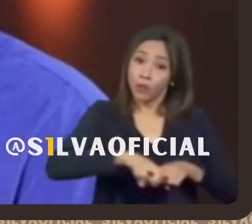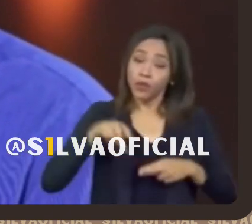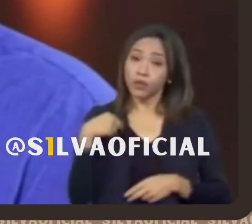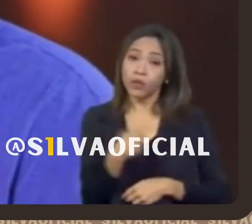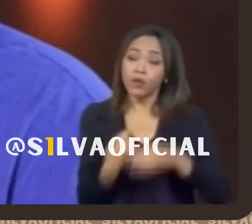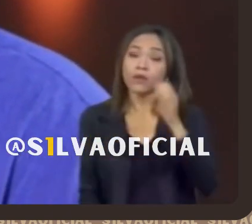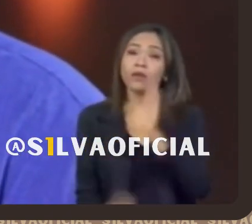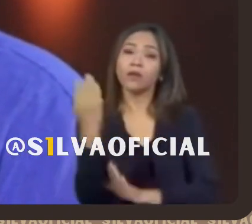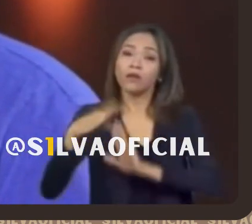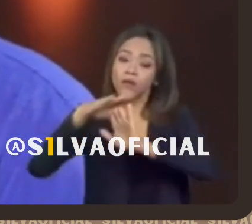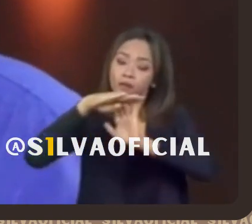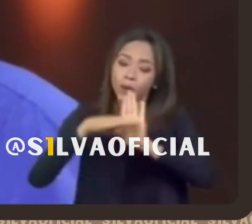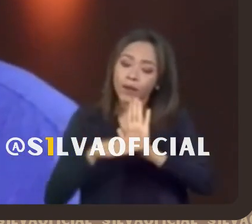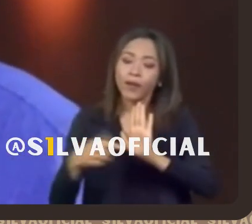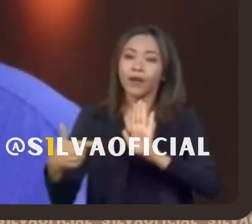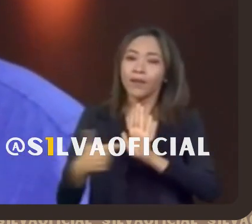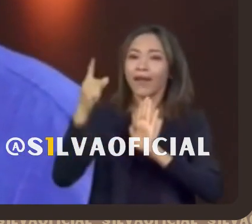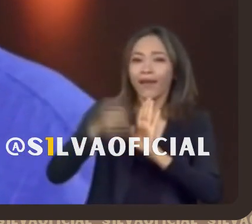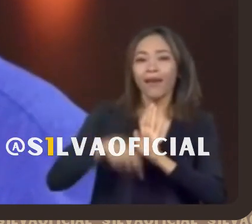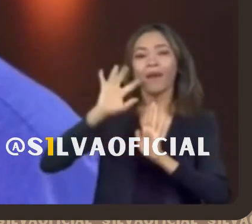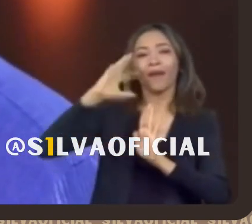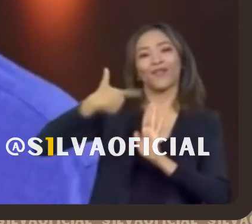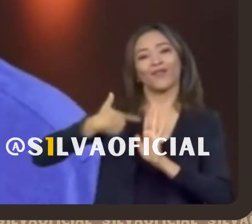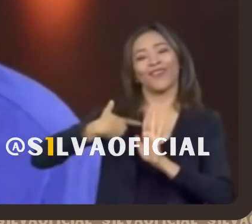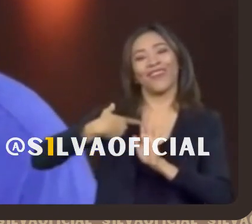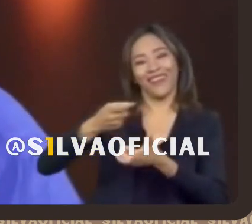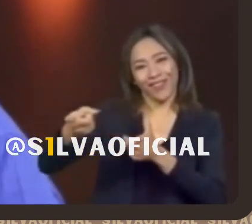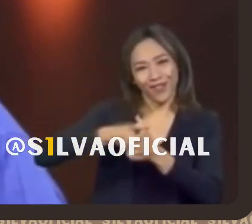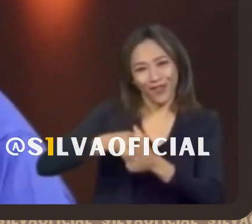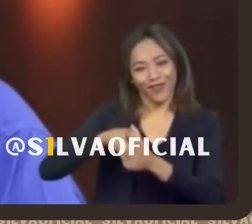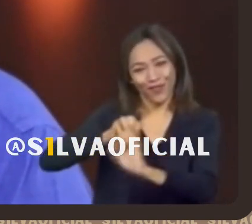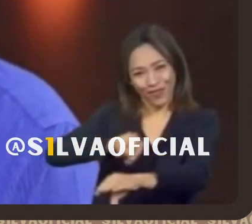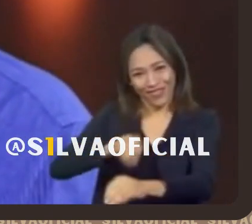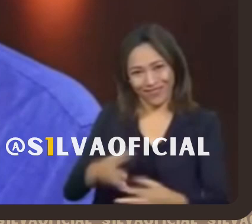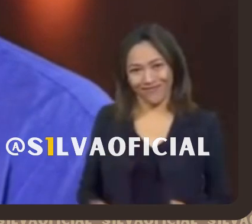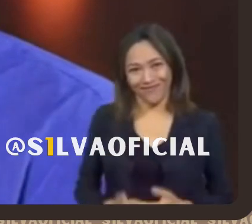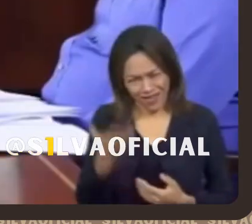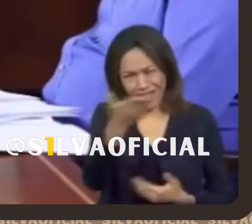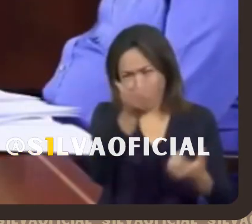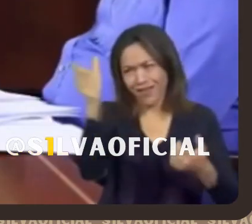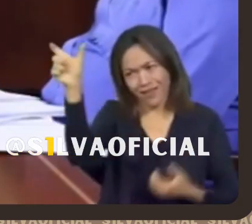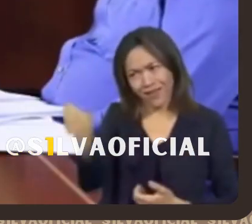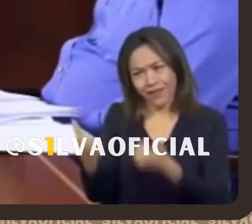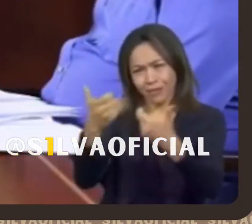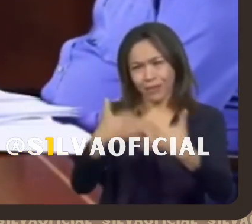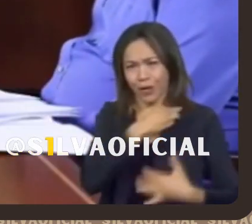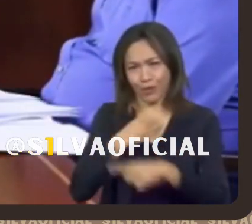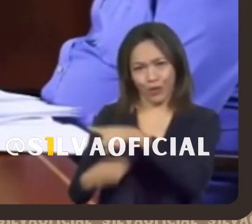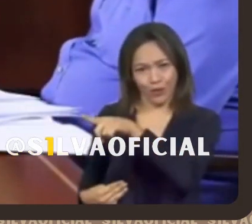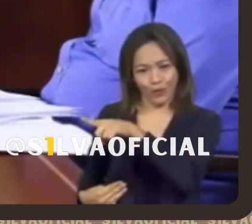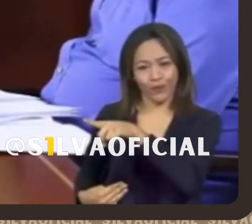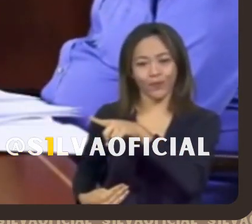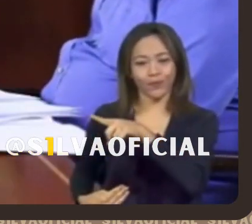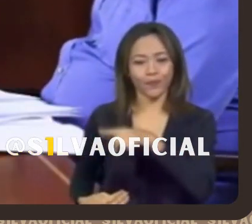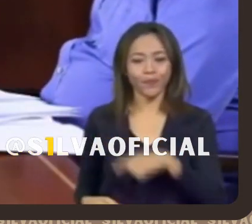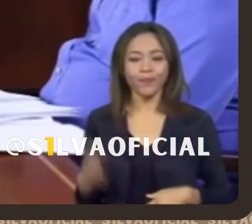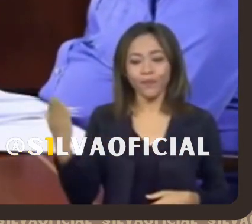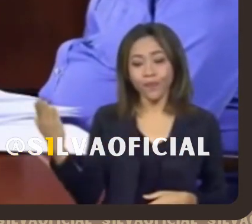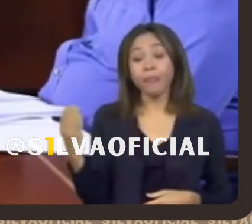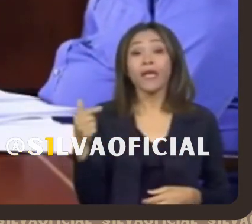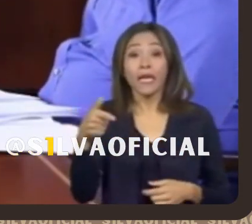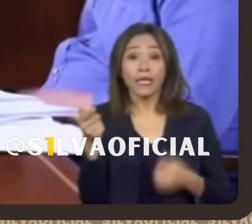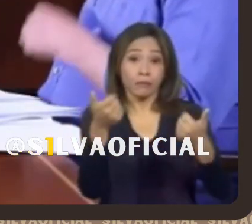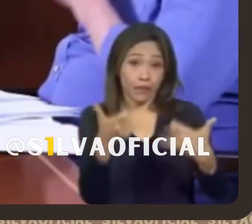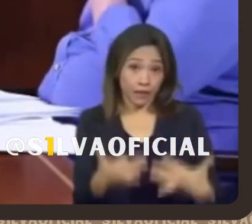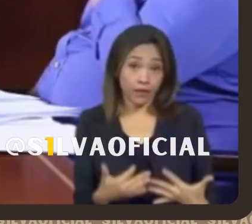apilando de Desenrola Educacional tá Camilo vai falar um pouco sobre isso sen Presidente Além Além de estar cuidando dos jovens que estão